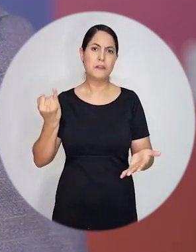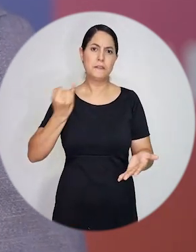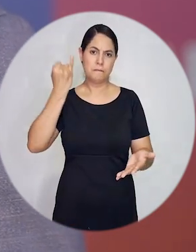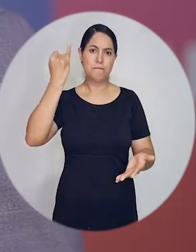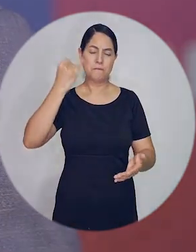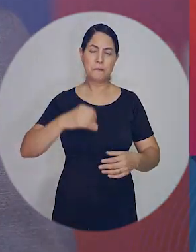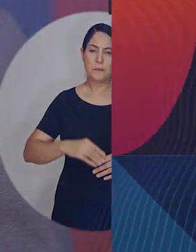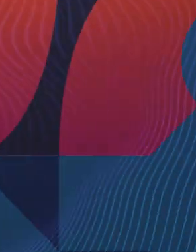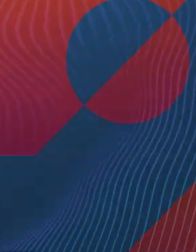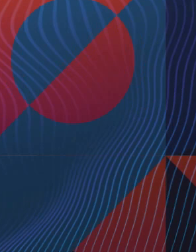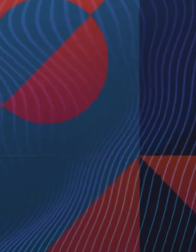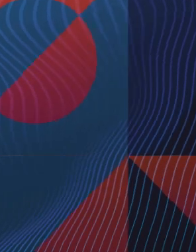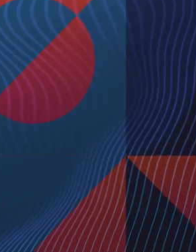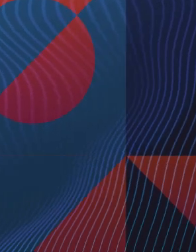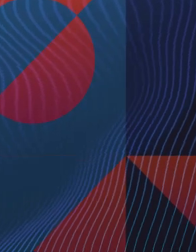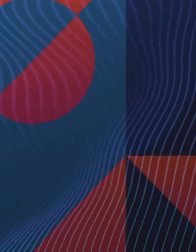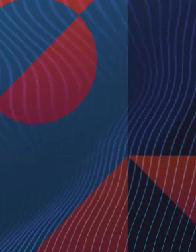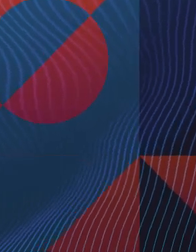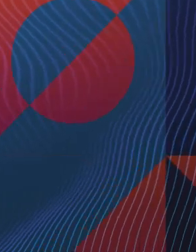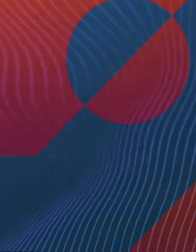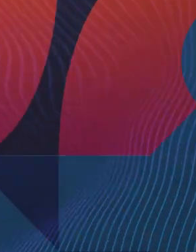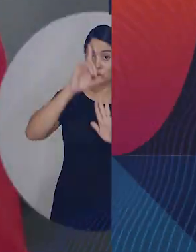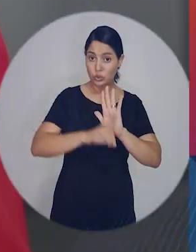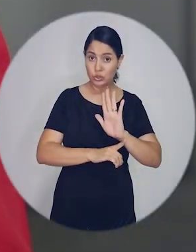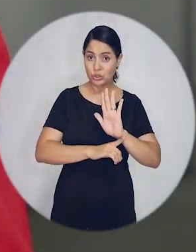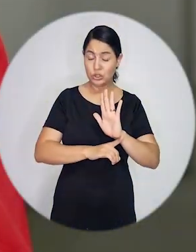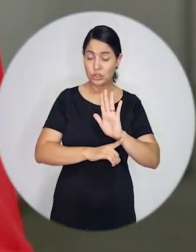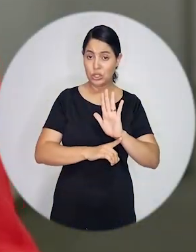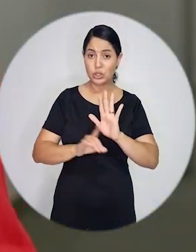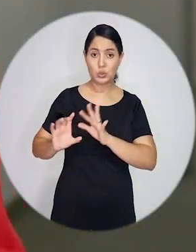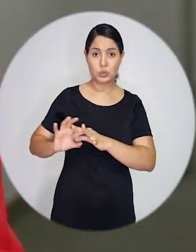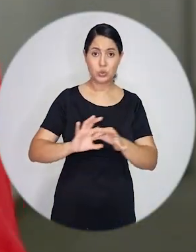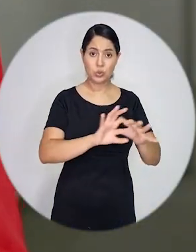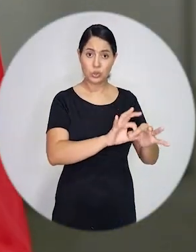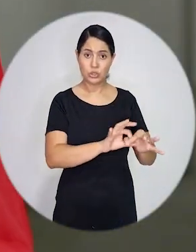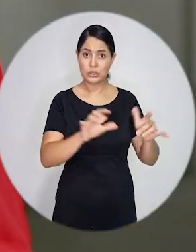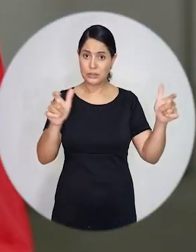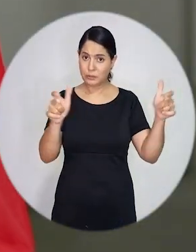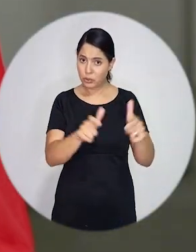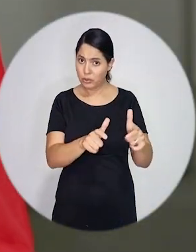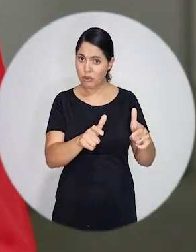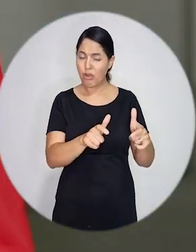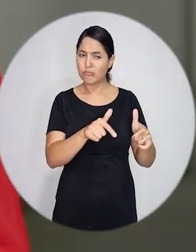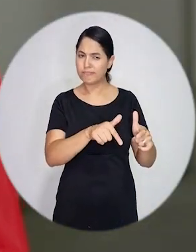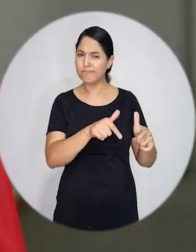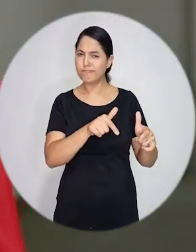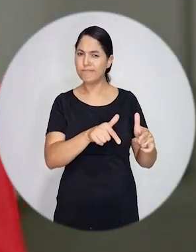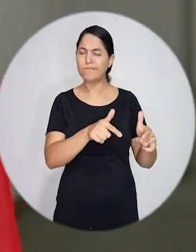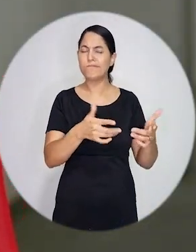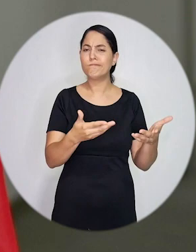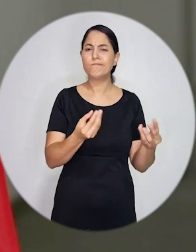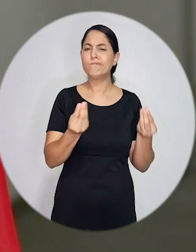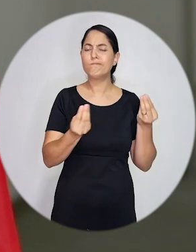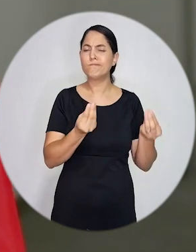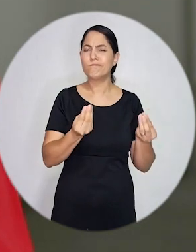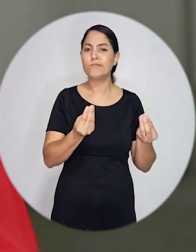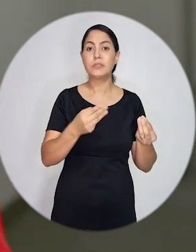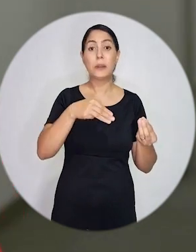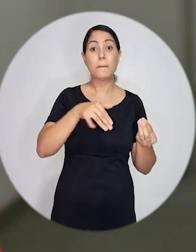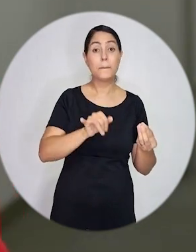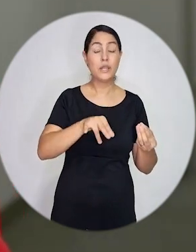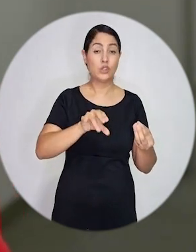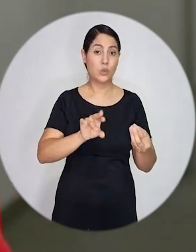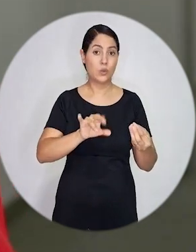como este. E isso é muito importante. A inclusão das minorias no direito também foi pauta e debate na conferência.